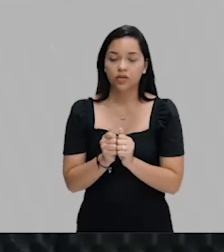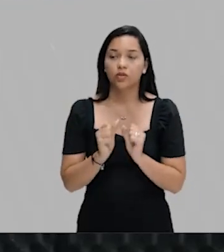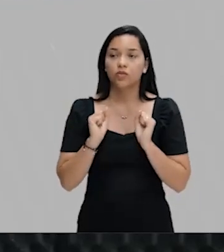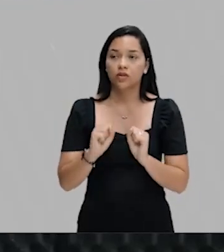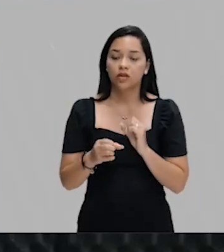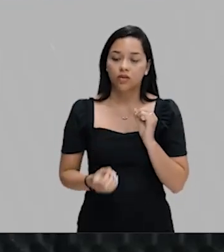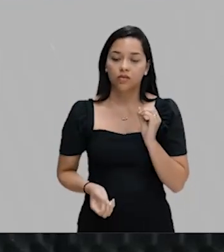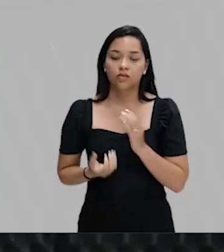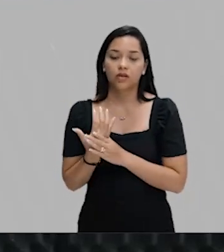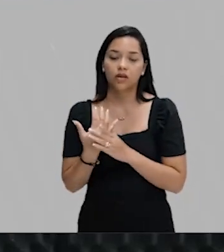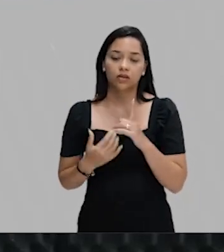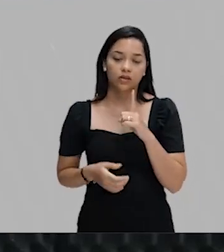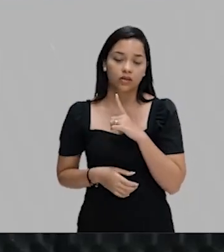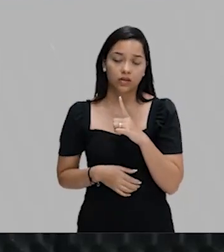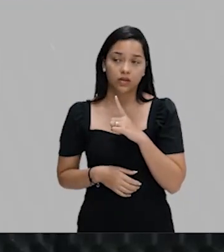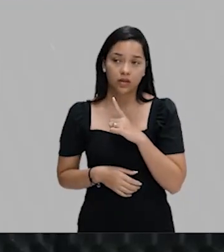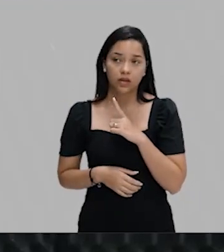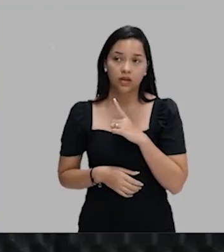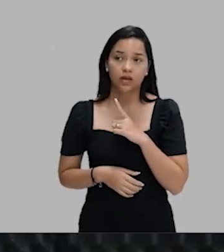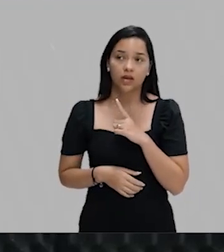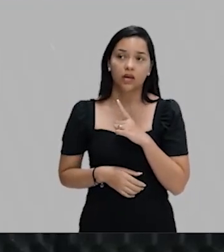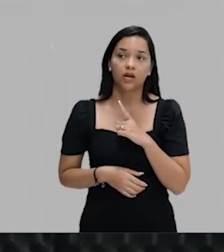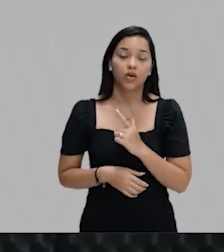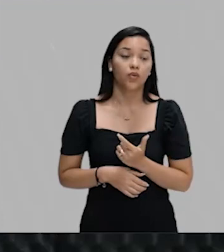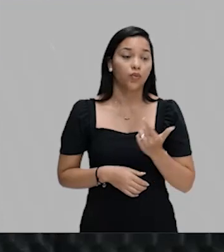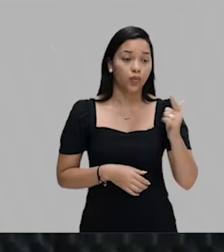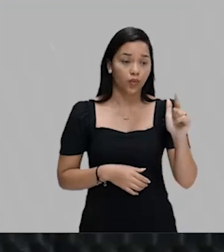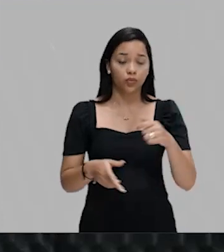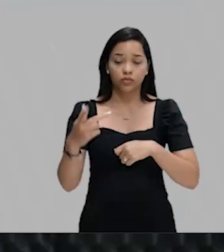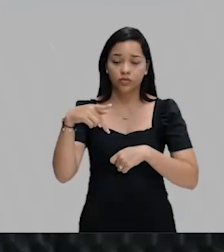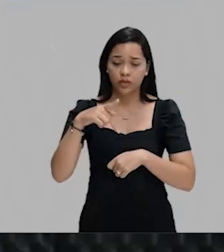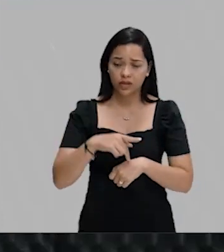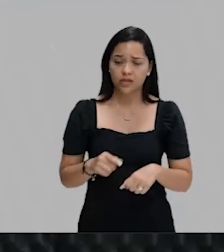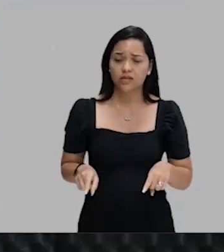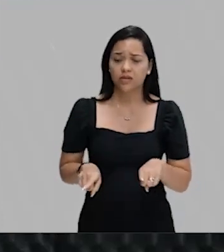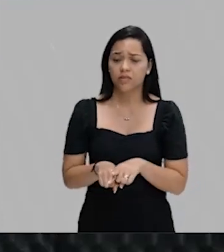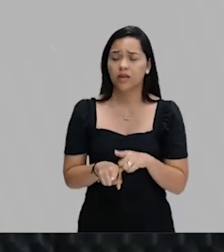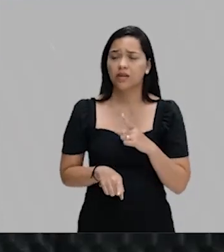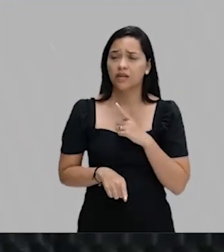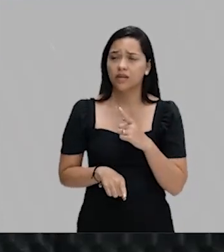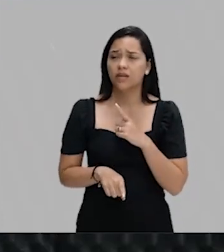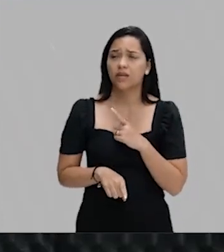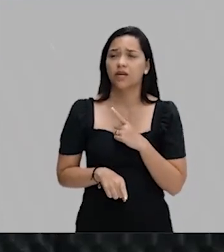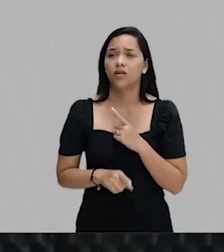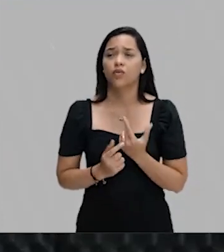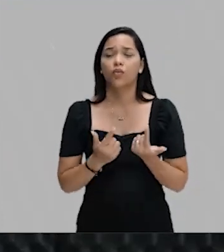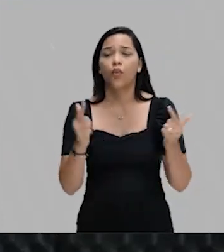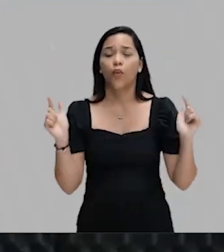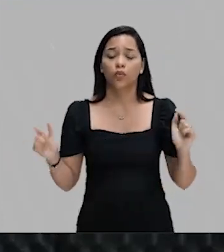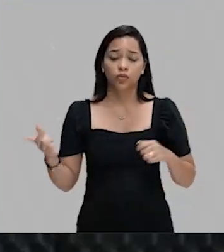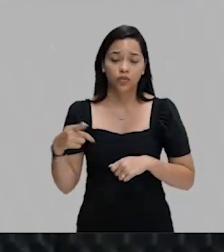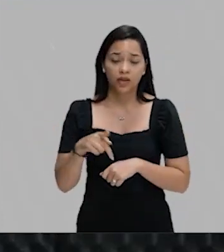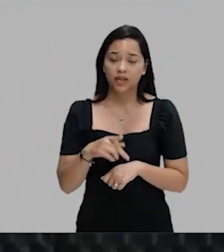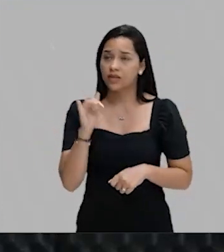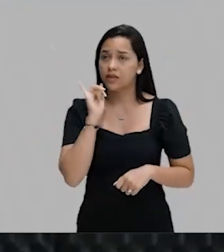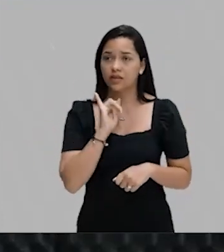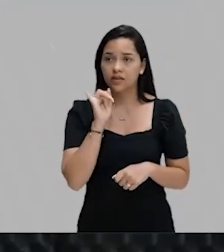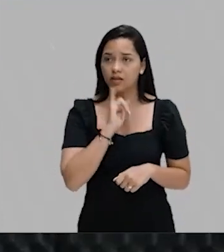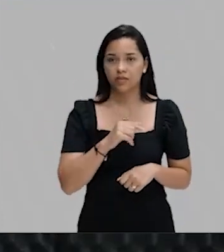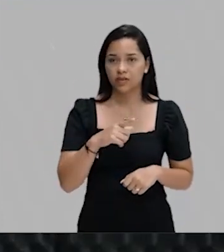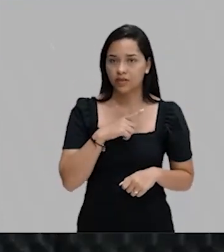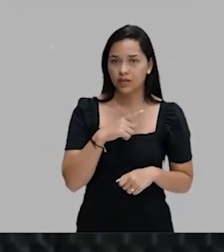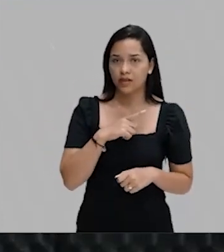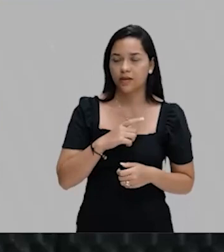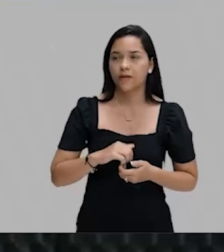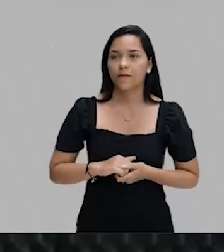se fortalecer frente à concorrência de outros países e negociar com outros países. Então, por exemplo, a União